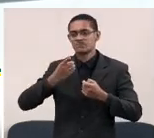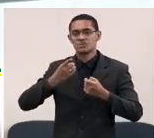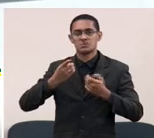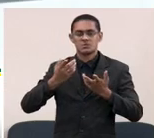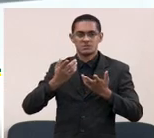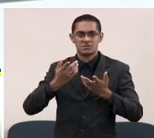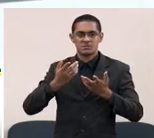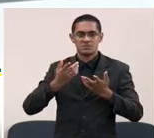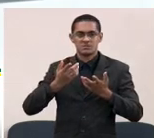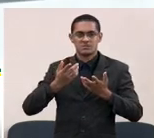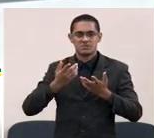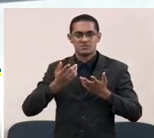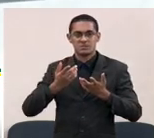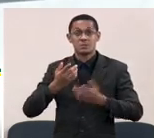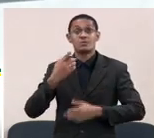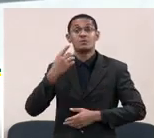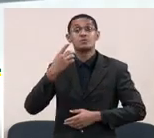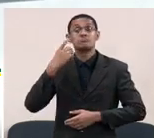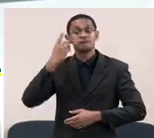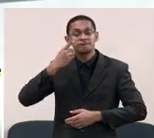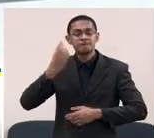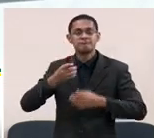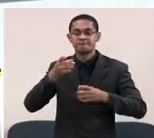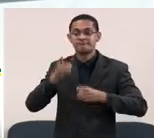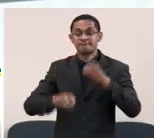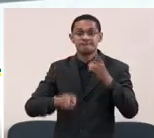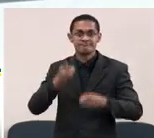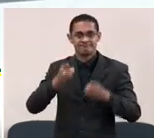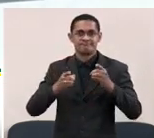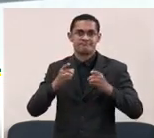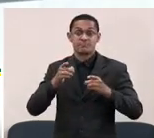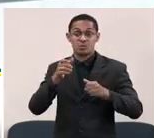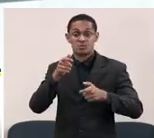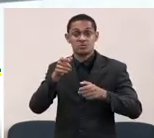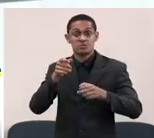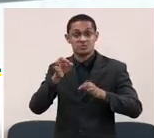o desembargador, o juiz, todos têm